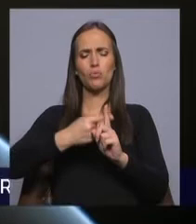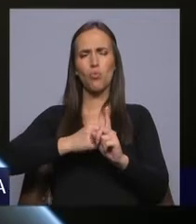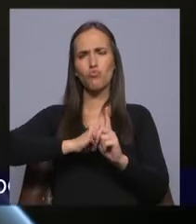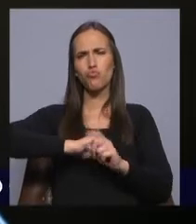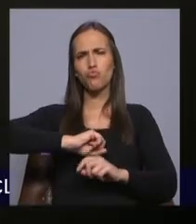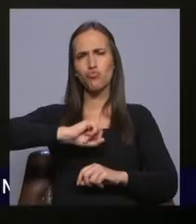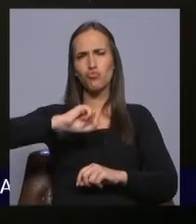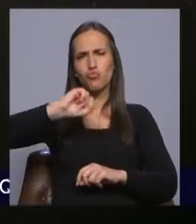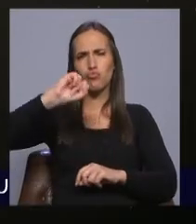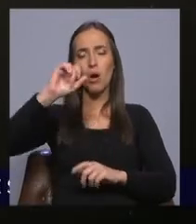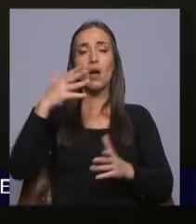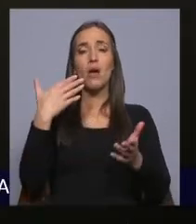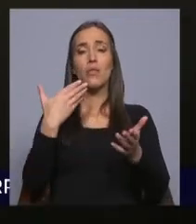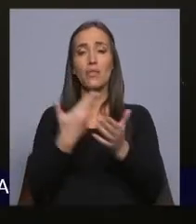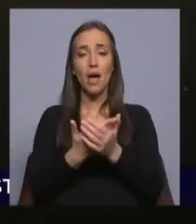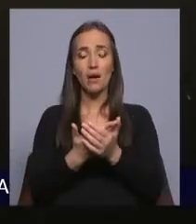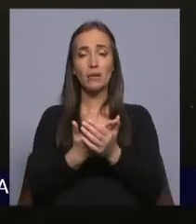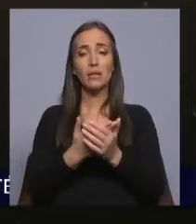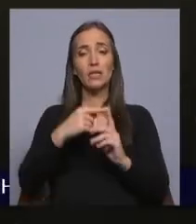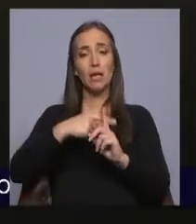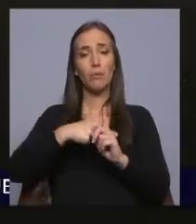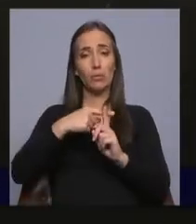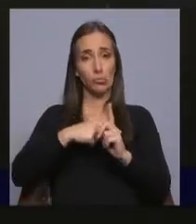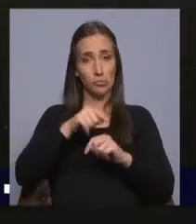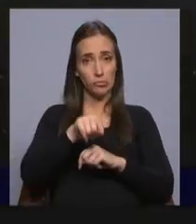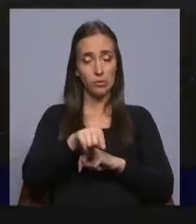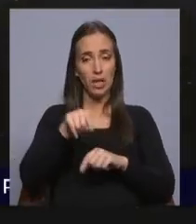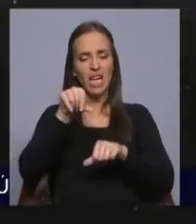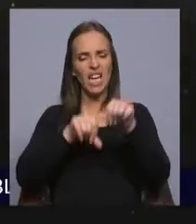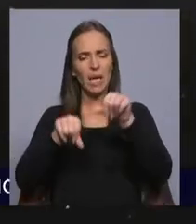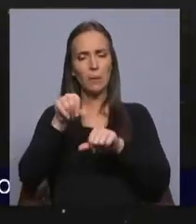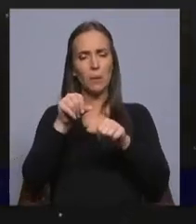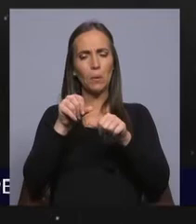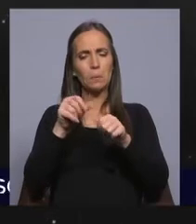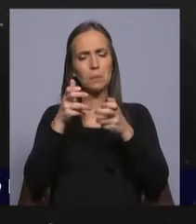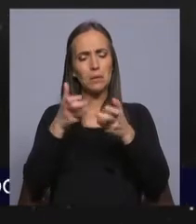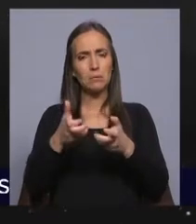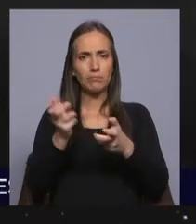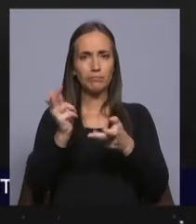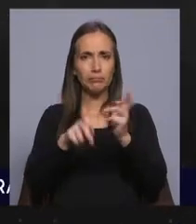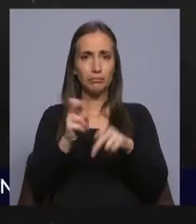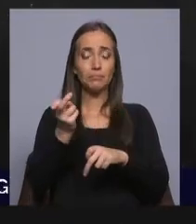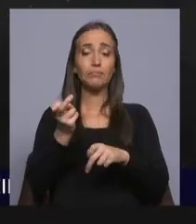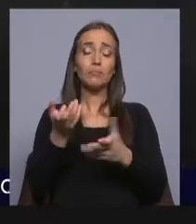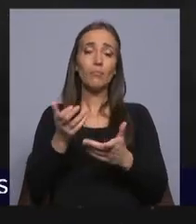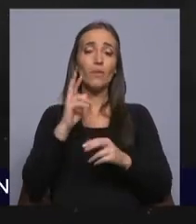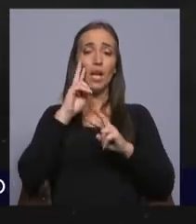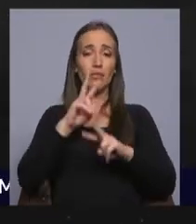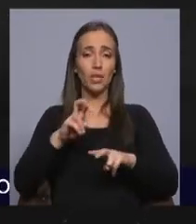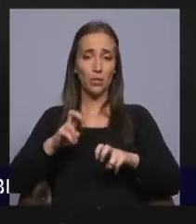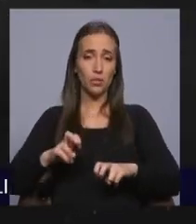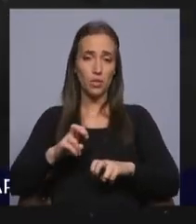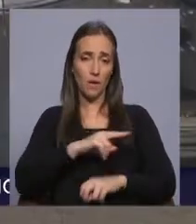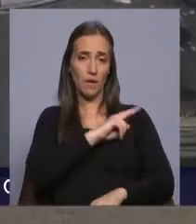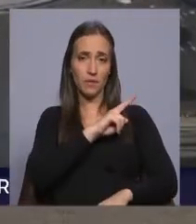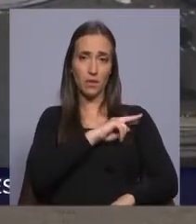que faz com que, a essas temperaturas e pressões, os elementos químicos mais pesados apareçam. Ora bem, um conjunto de investigadores de universidades japonesas utilizou